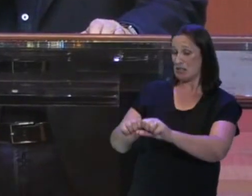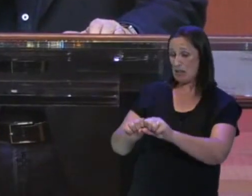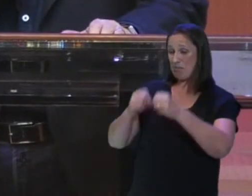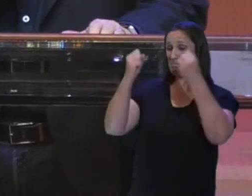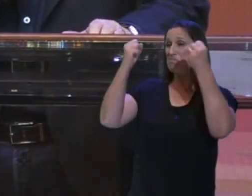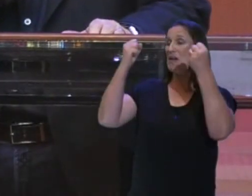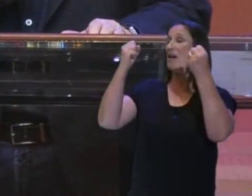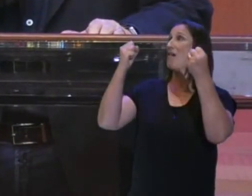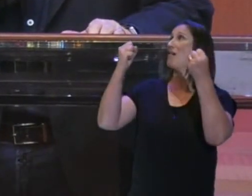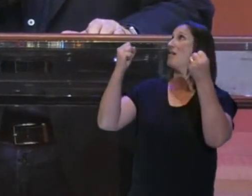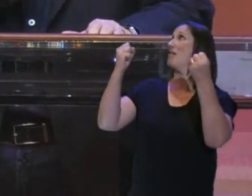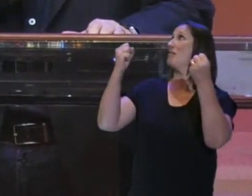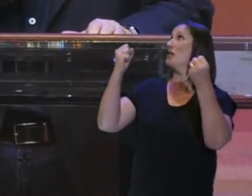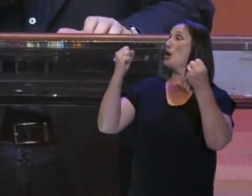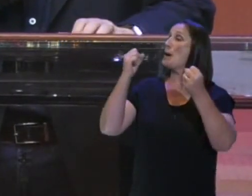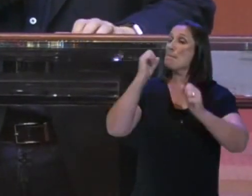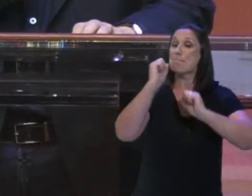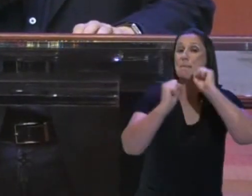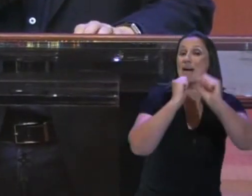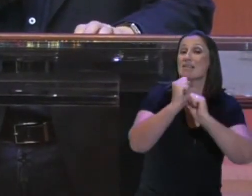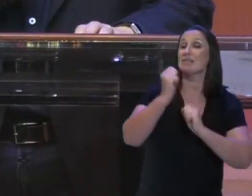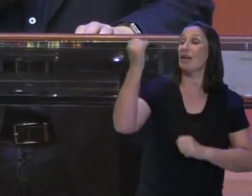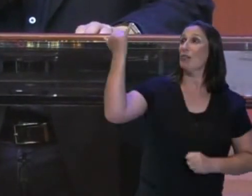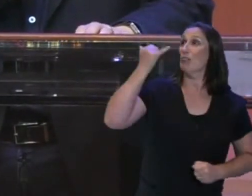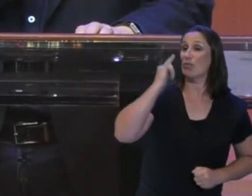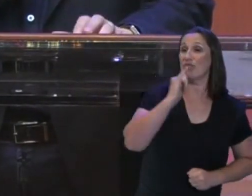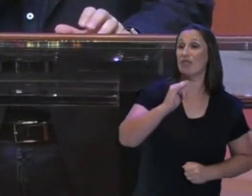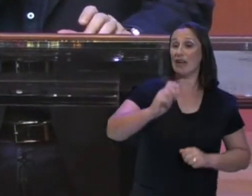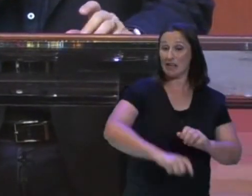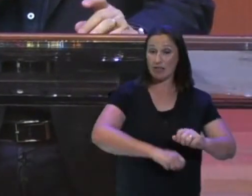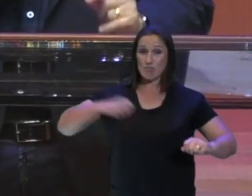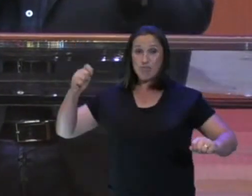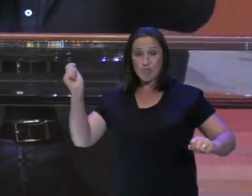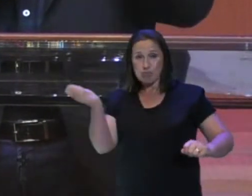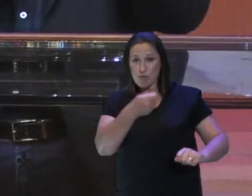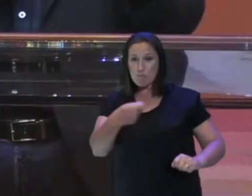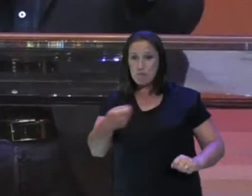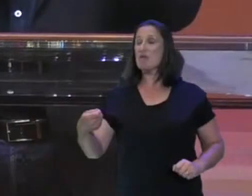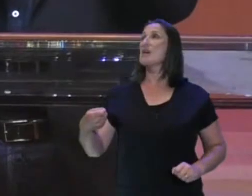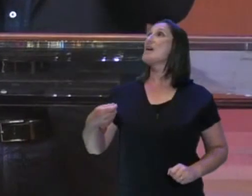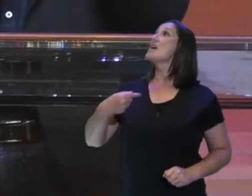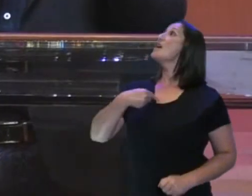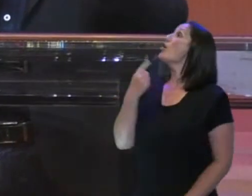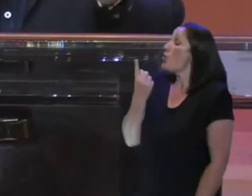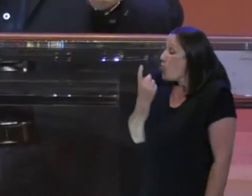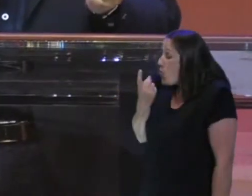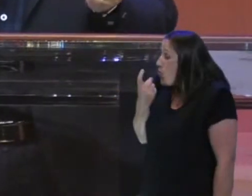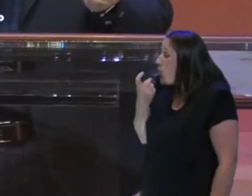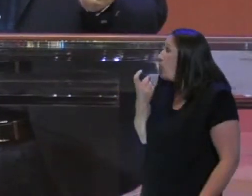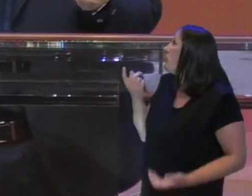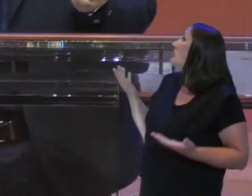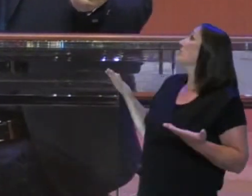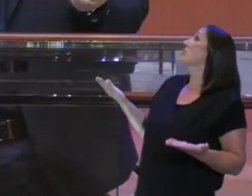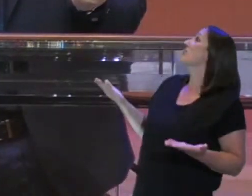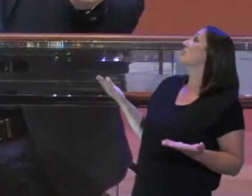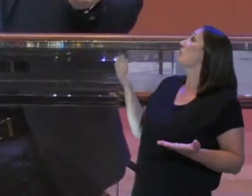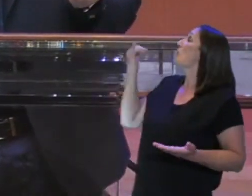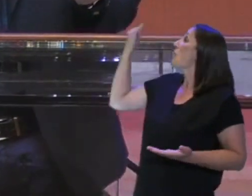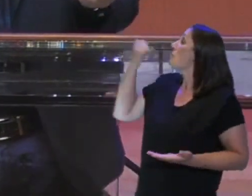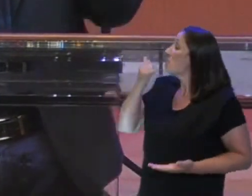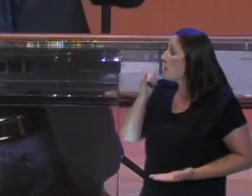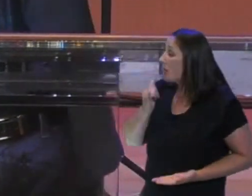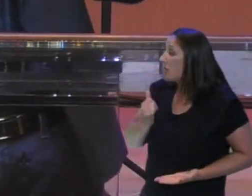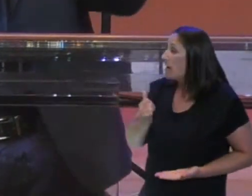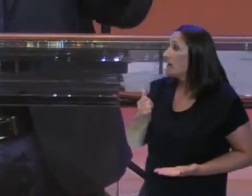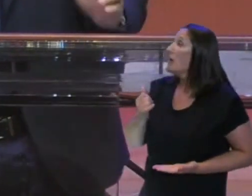altares e mataram os teus profetas à espada. Sou o único que sobrou e agora também